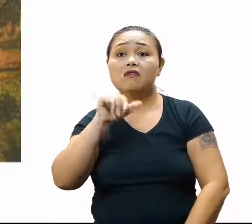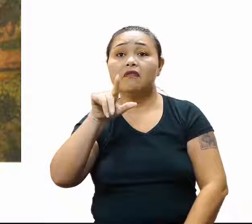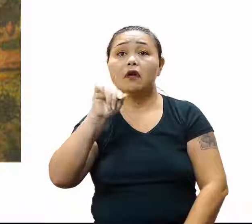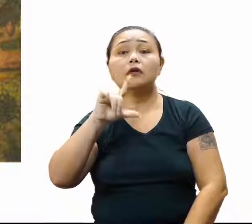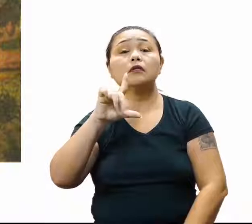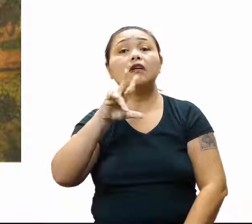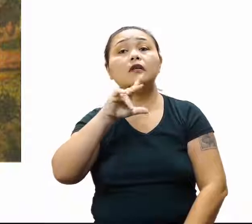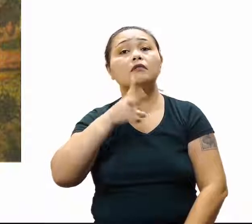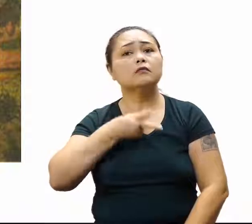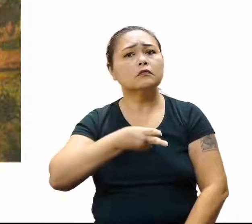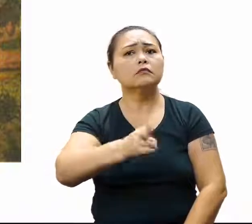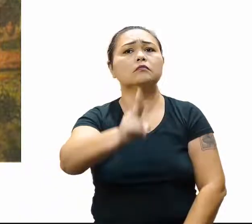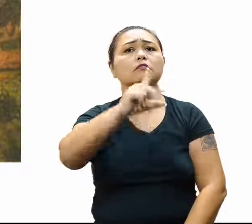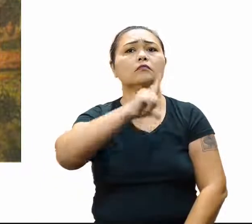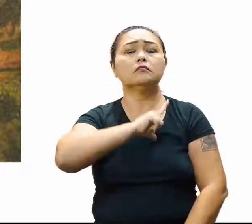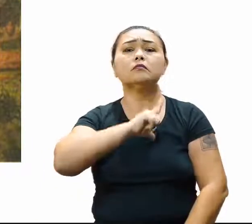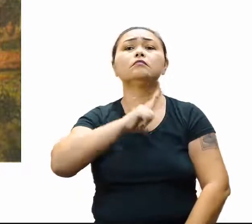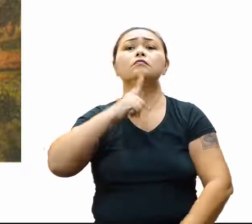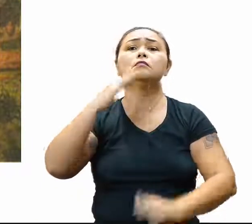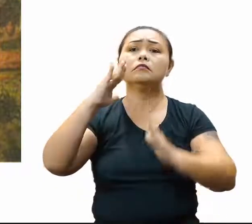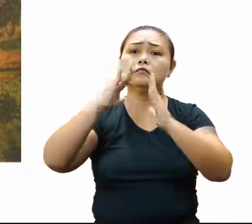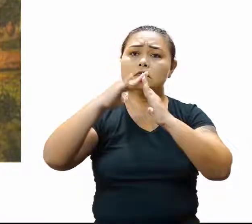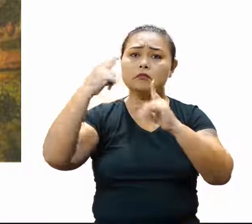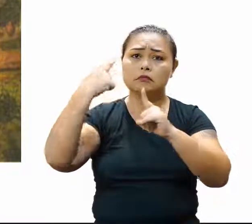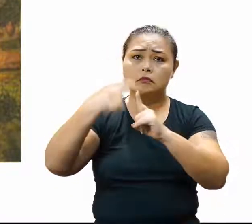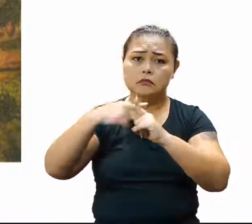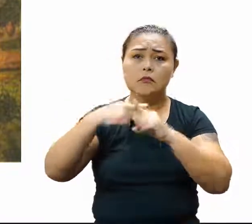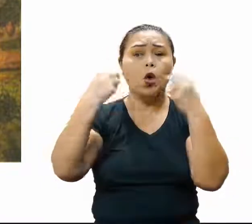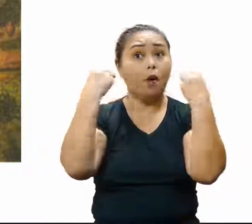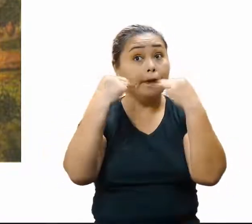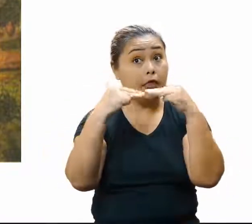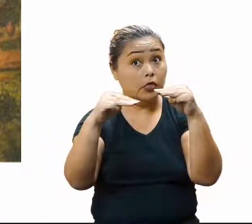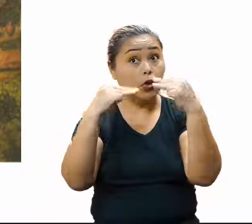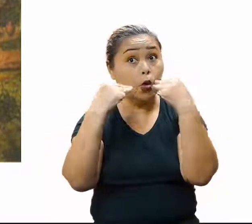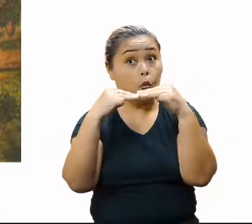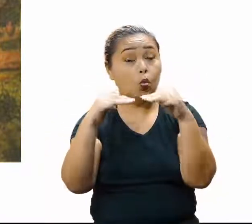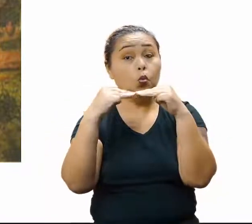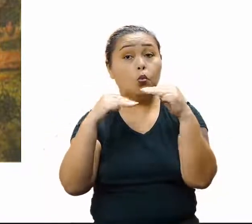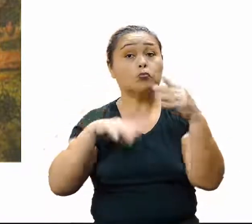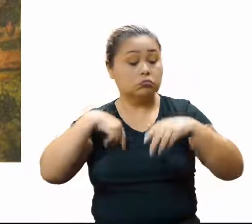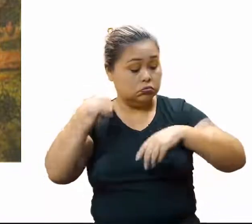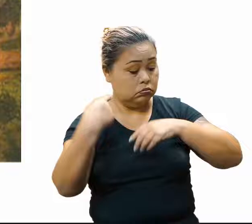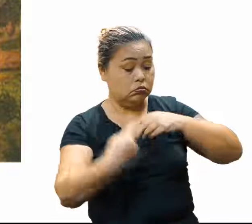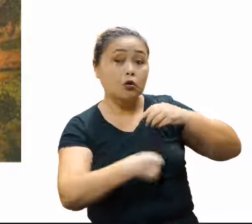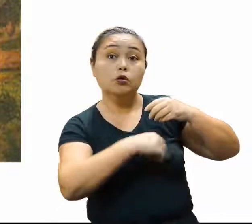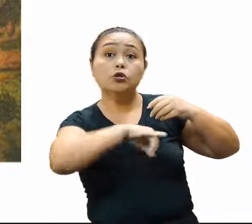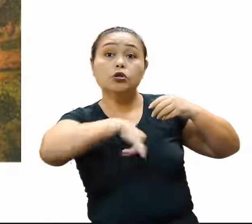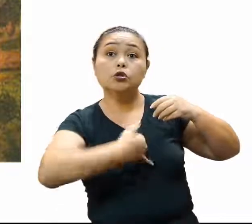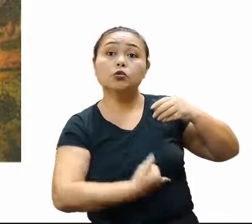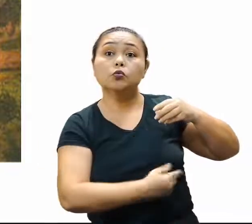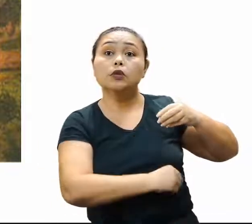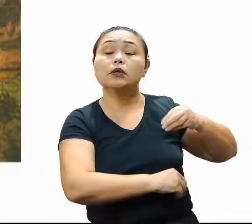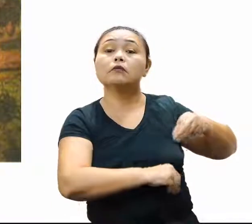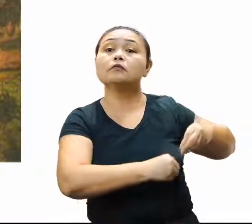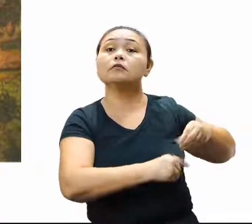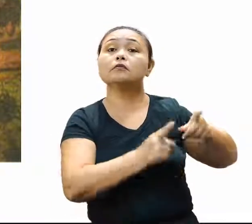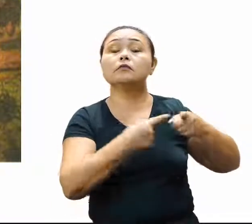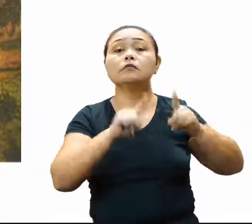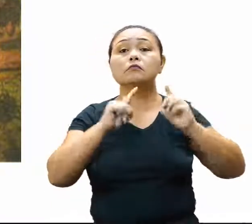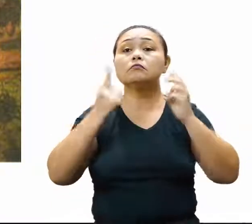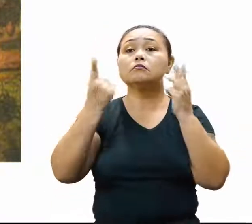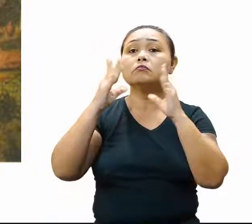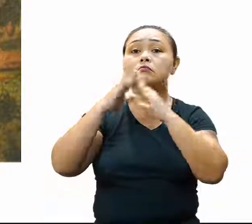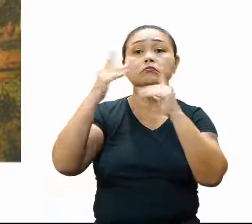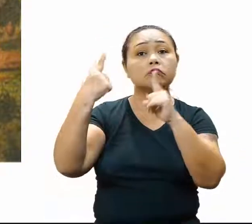ter a presença da igreja, os missionários, os jesuítas. Em uma vila eu tenho a